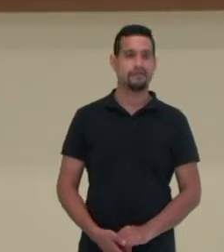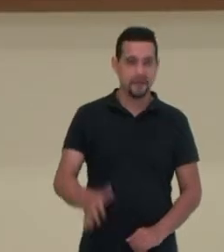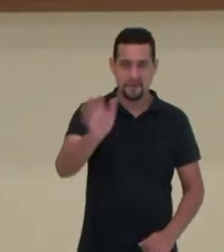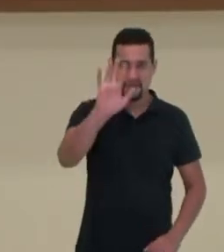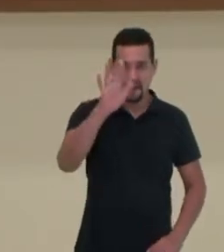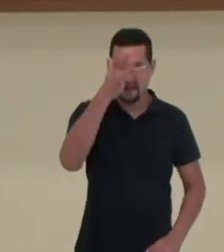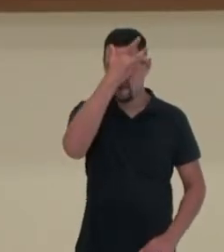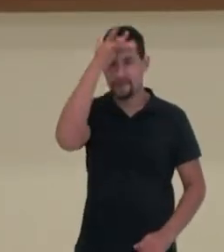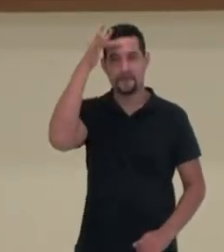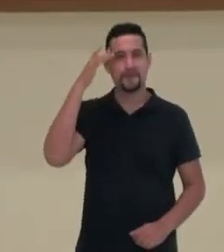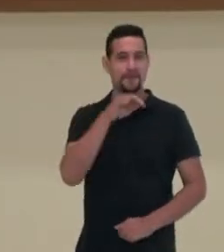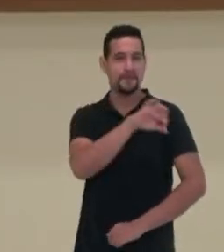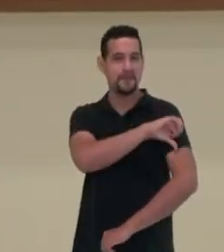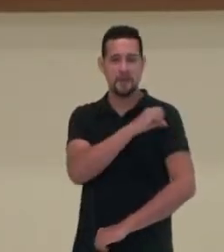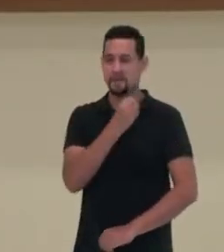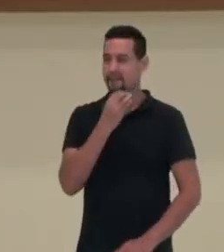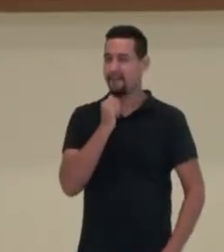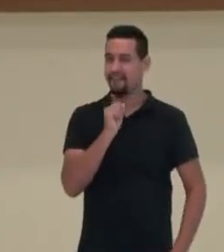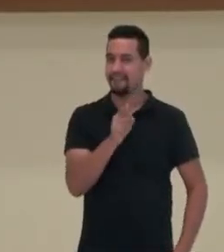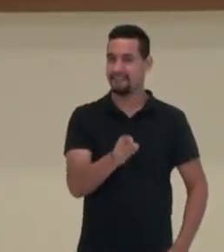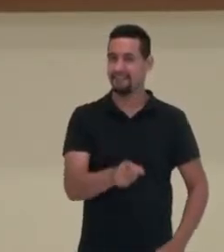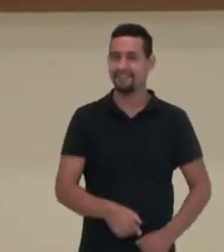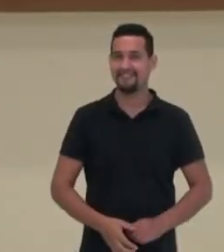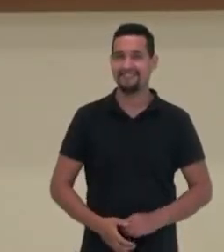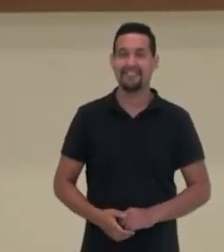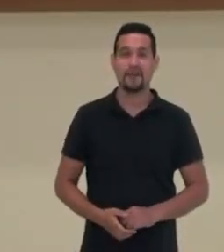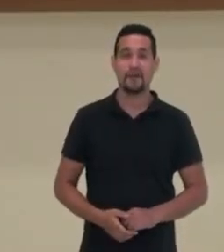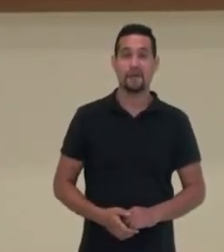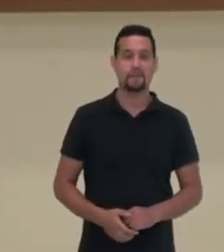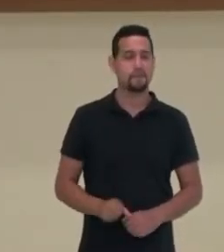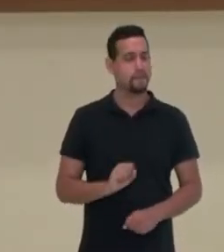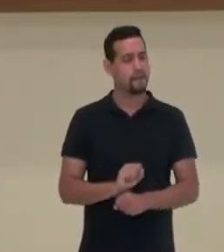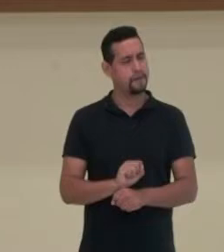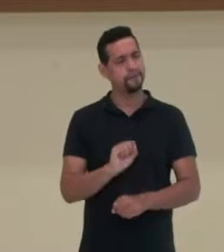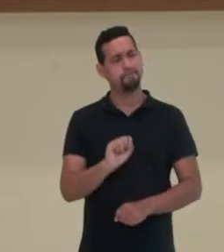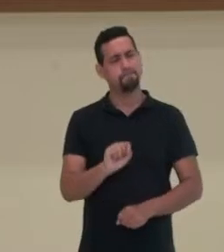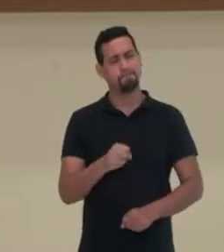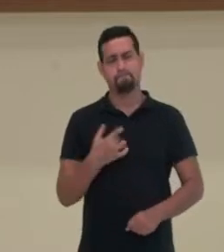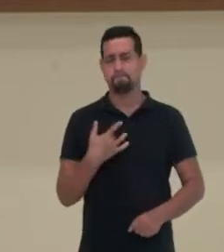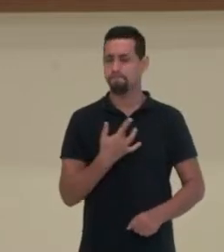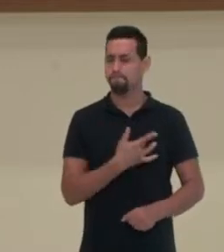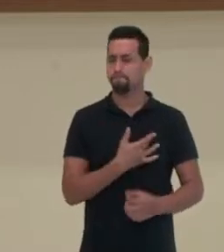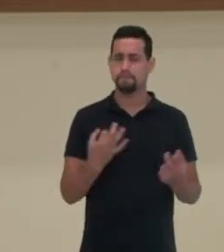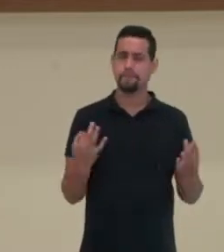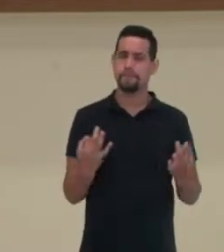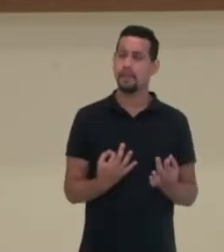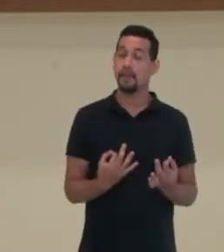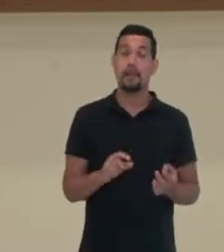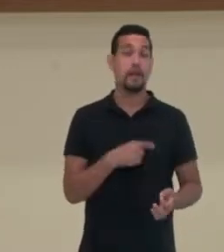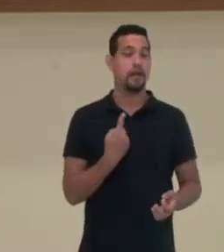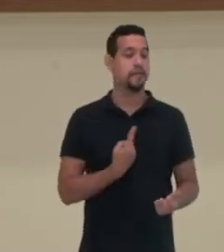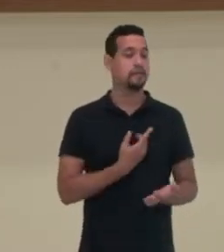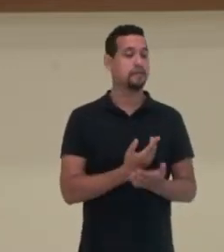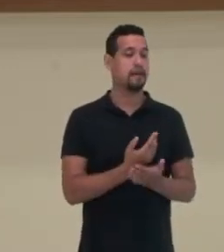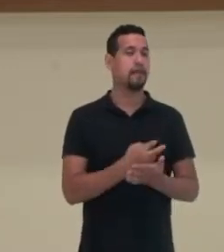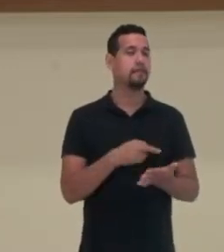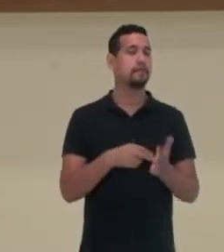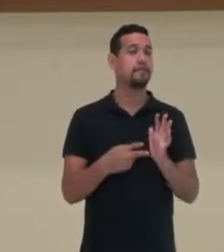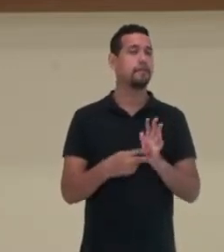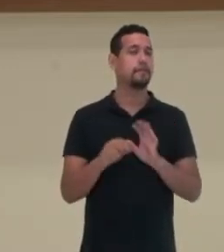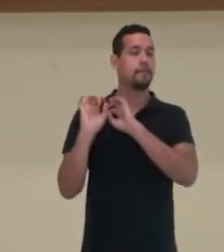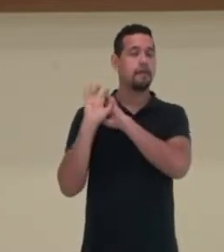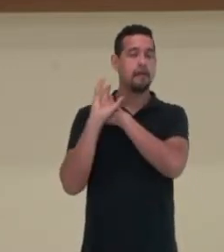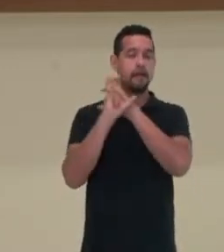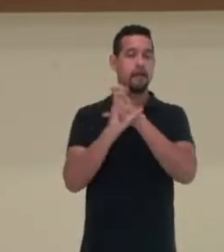Olá, pessoas do 9º ano, tudo bem com vocês? Espero que estejam muito bem. Nossa aula hoje é retomada